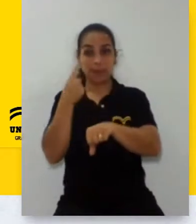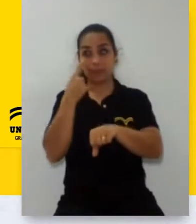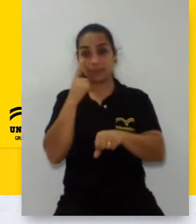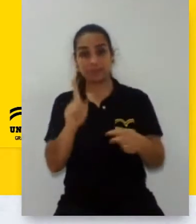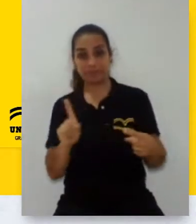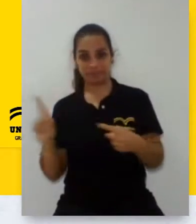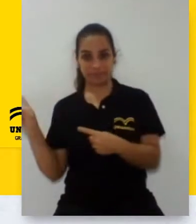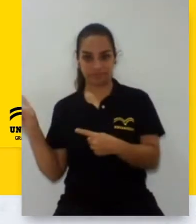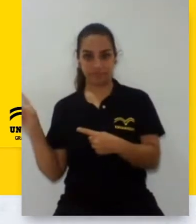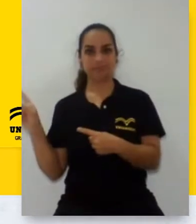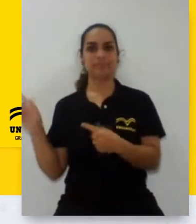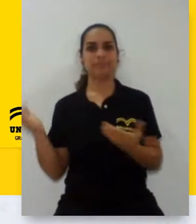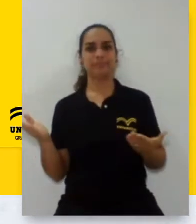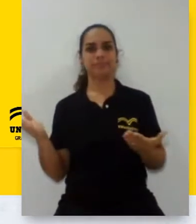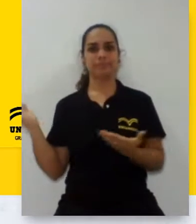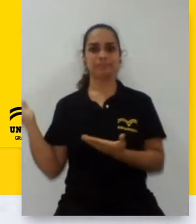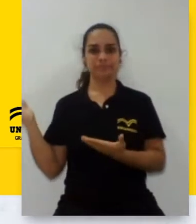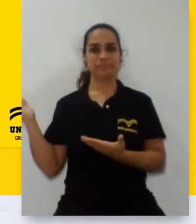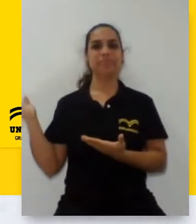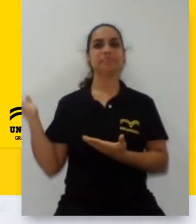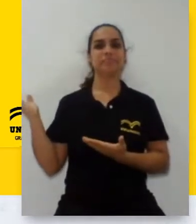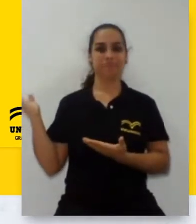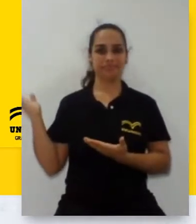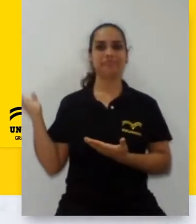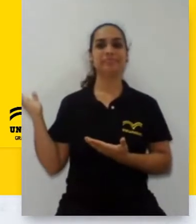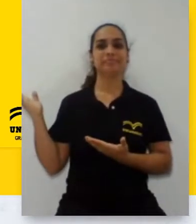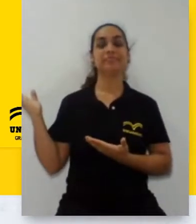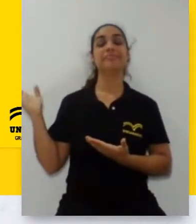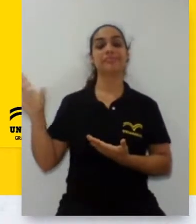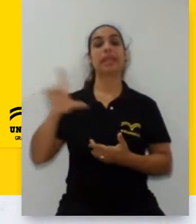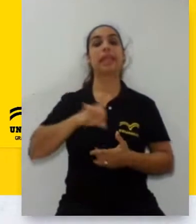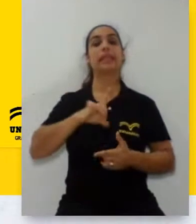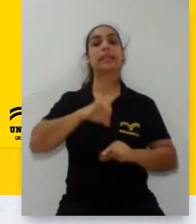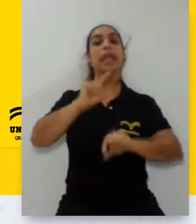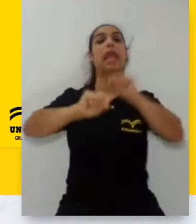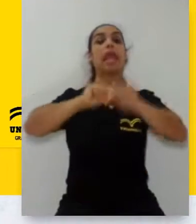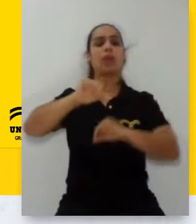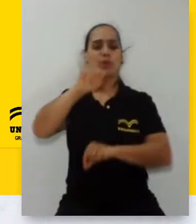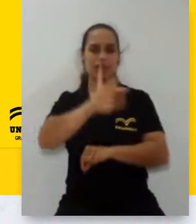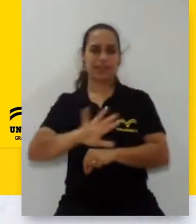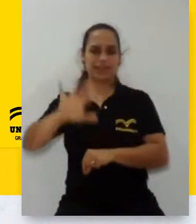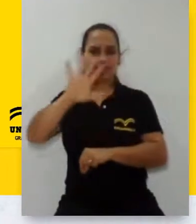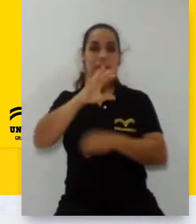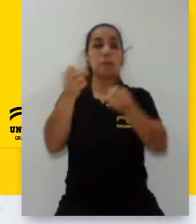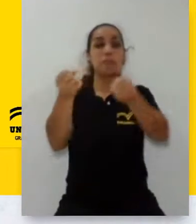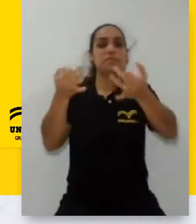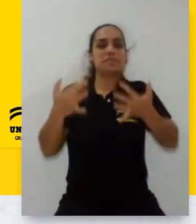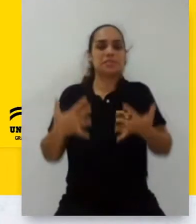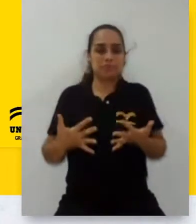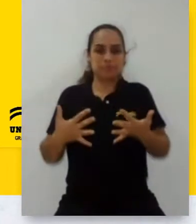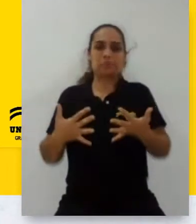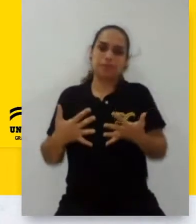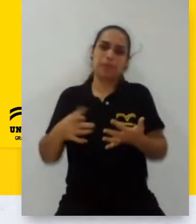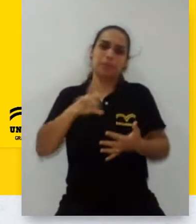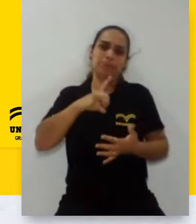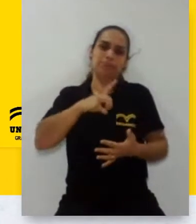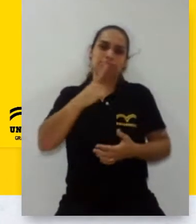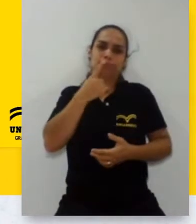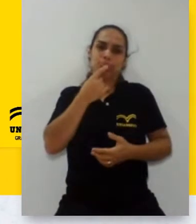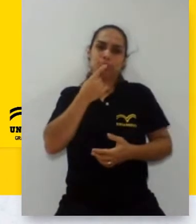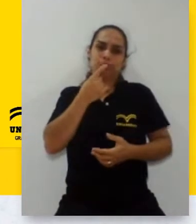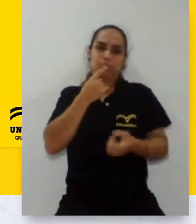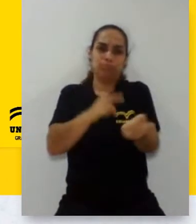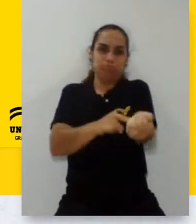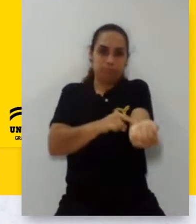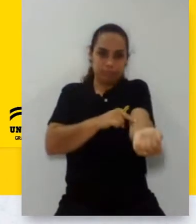No combate aí a qualquer agente estressor que pode estar chegando na corrente sanguínea. Eu estou